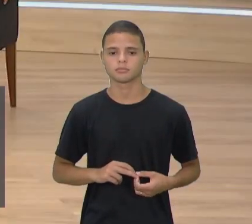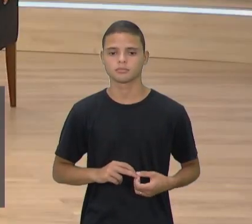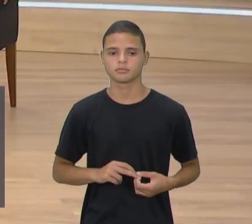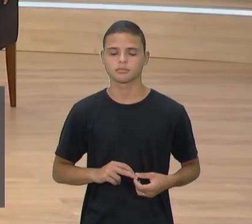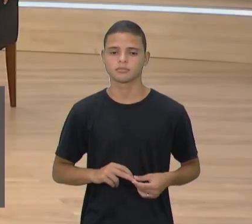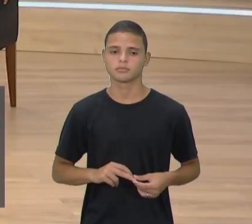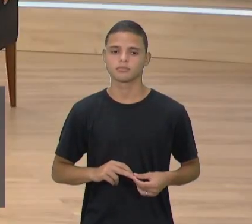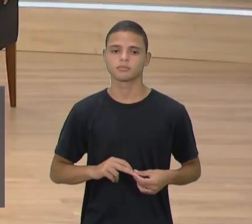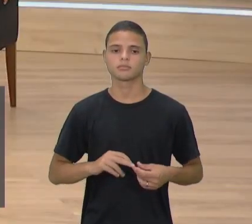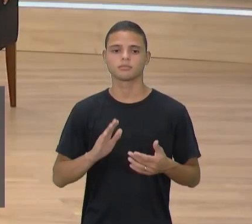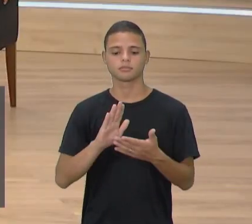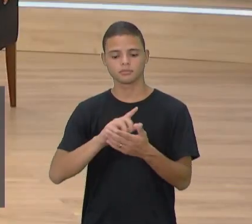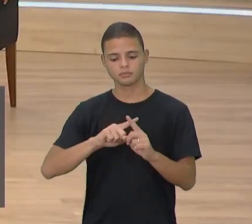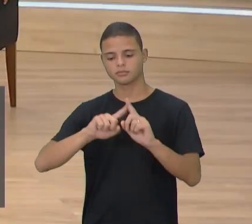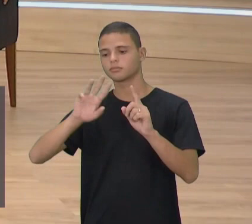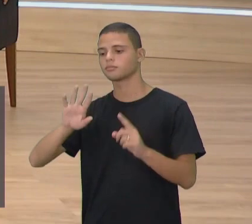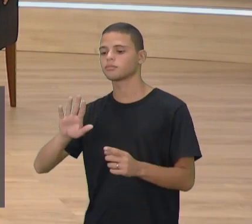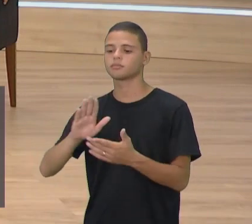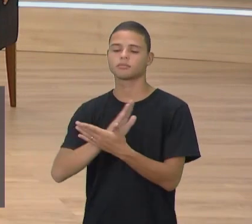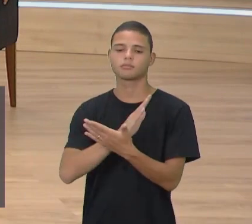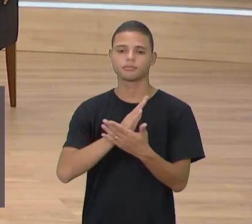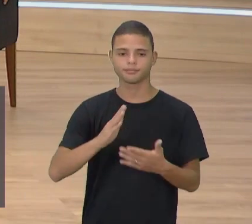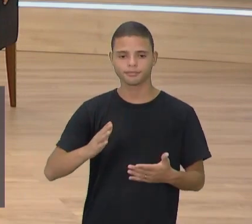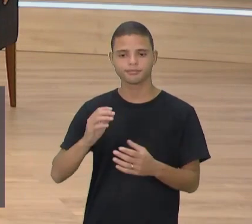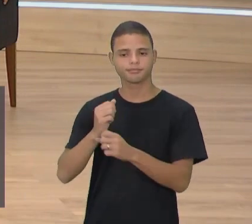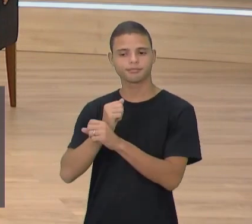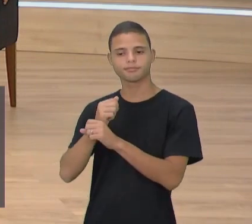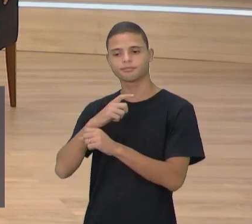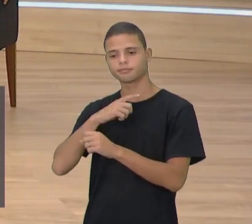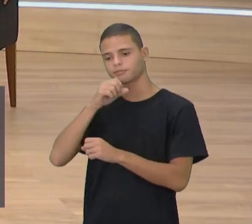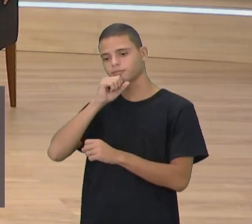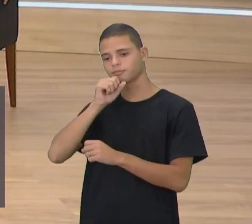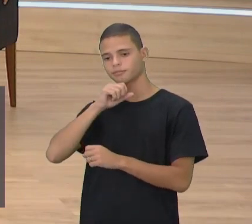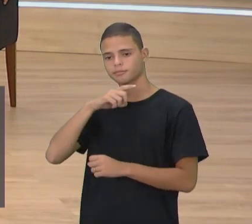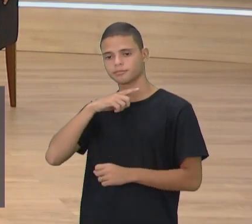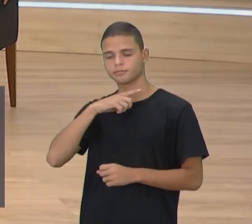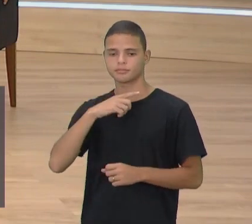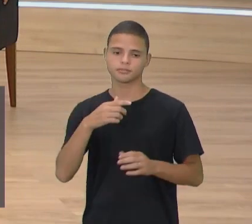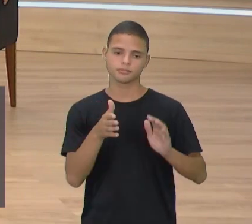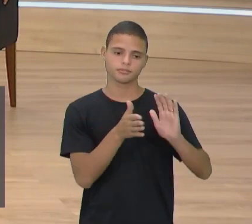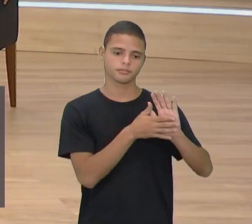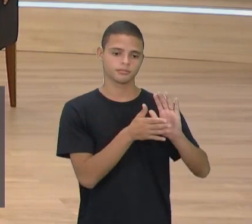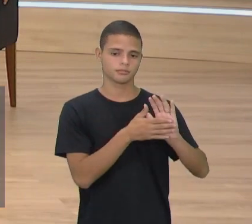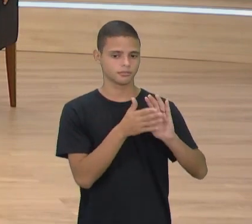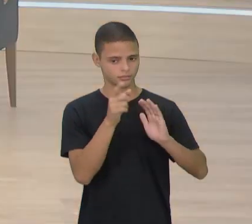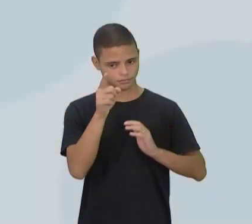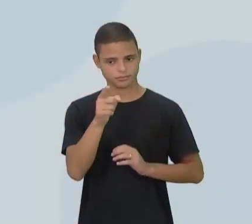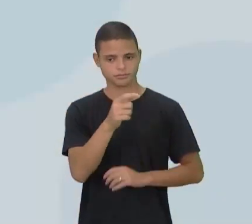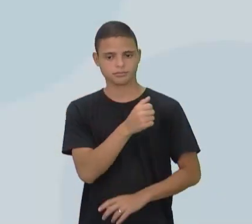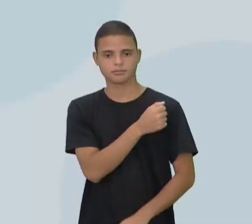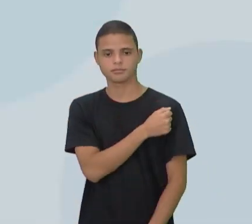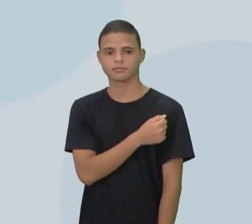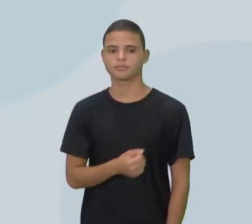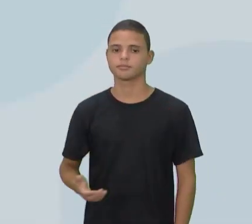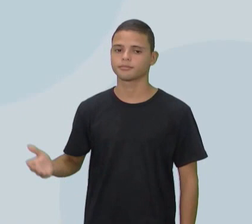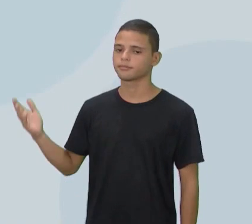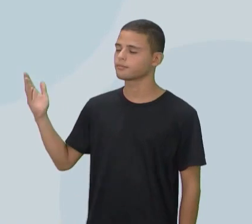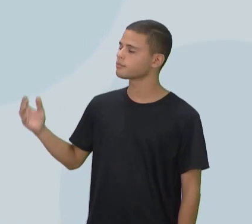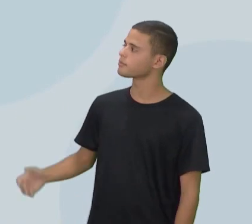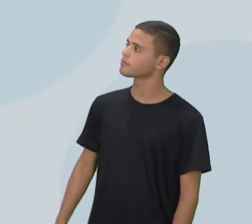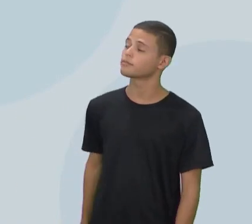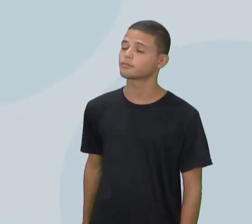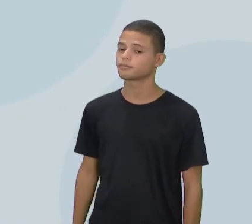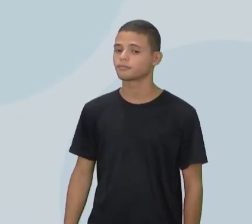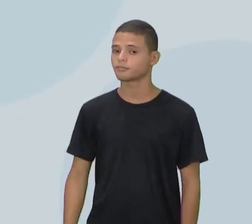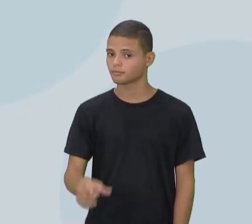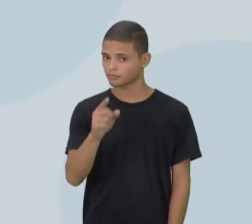construções antigas mesmo, né? Coisa bem antiga, deve ter mesmo. Exatamente. E aí fica uma proposta para você, estudante, né? Na sua escola, na